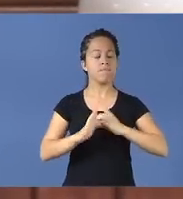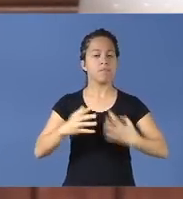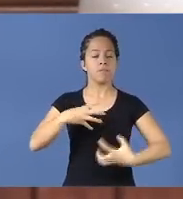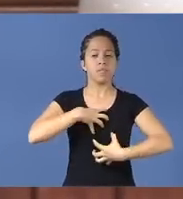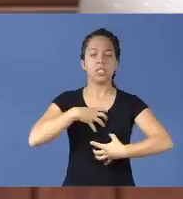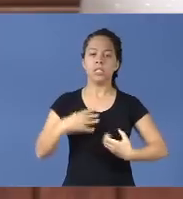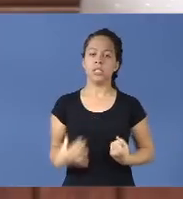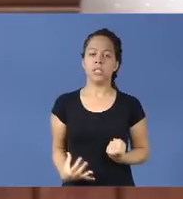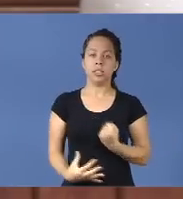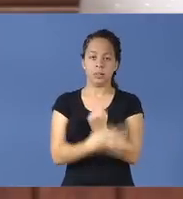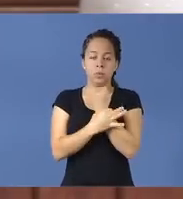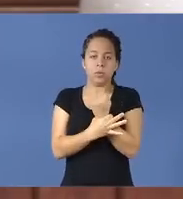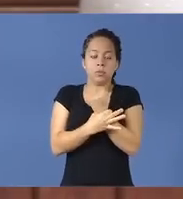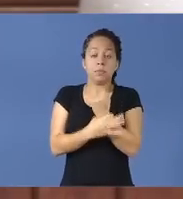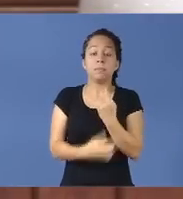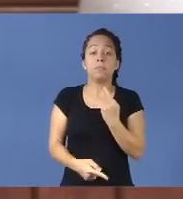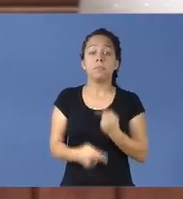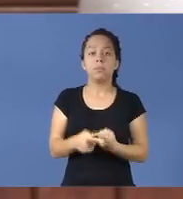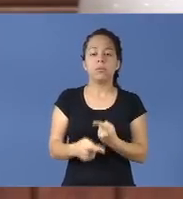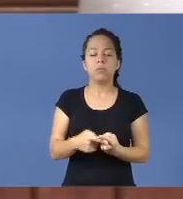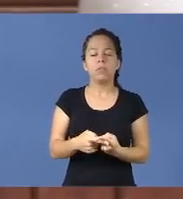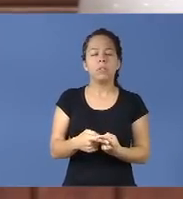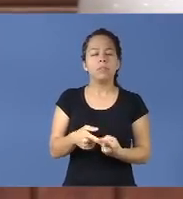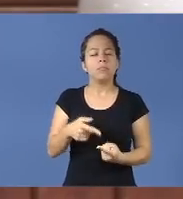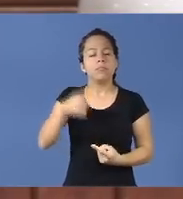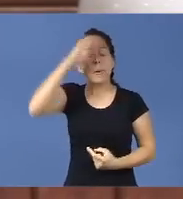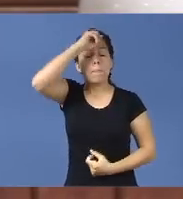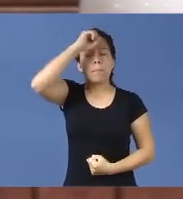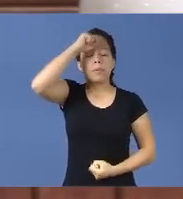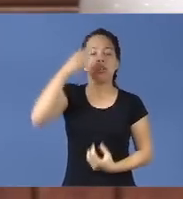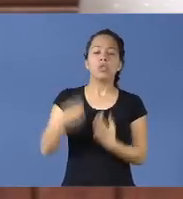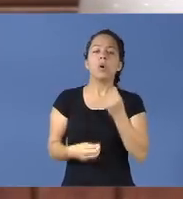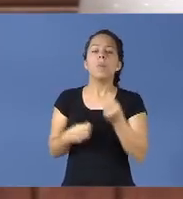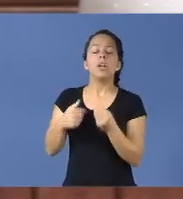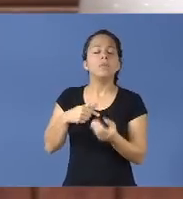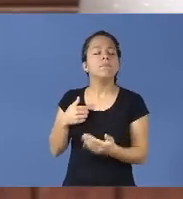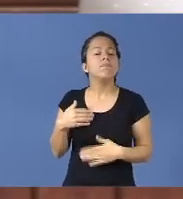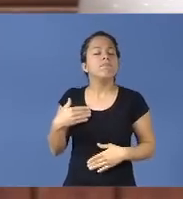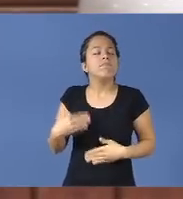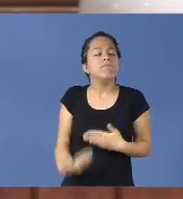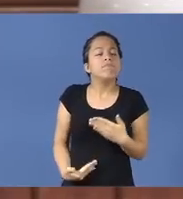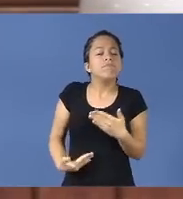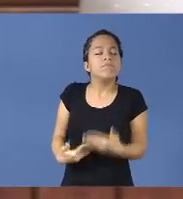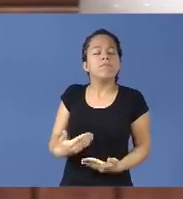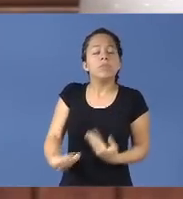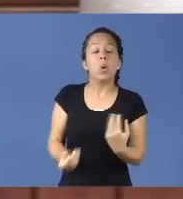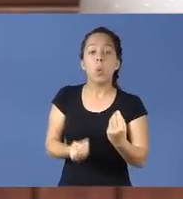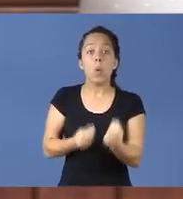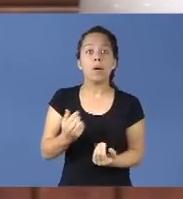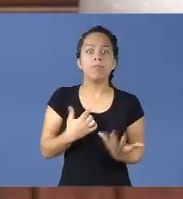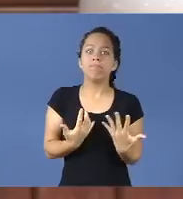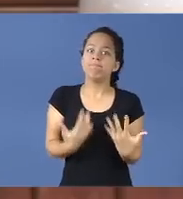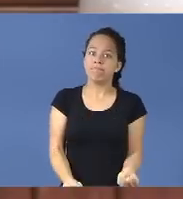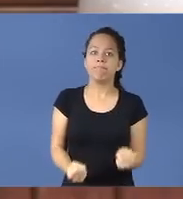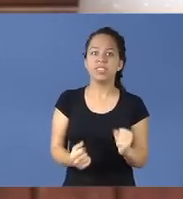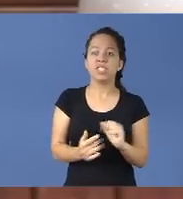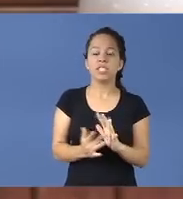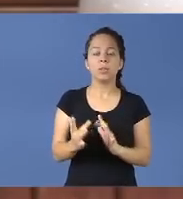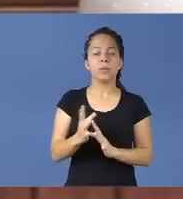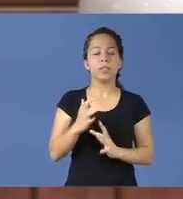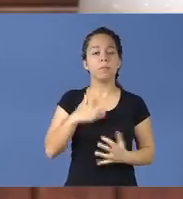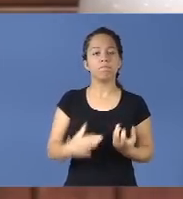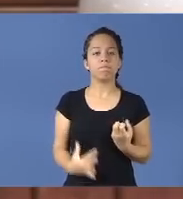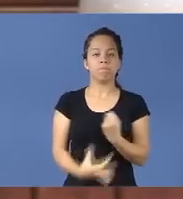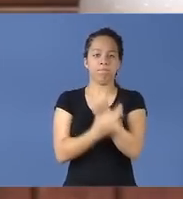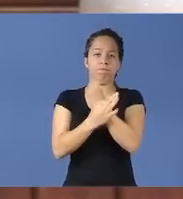aprende como andar. Aceitar Jesus, todo mundo está aceitando, em todo canto. Agora, caminhar com Ele é que está